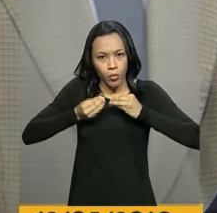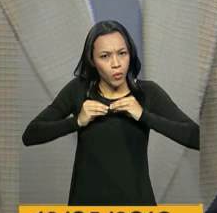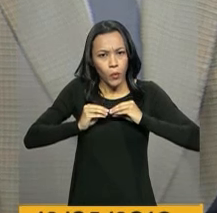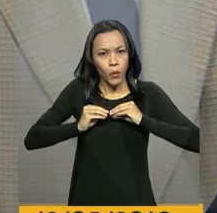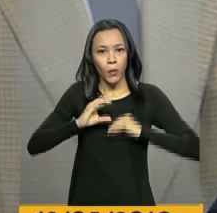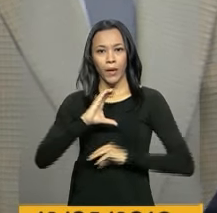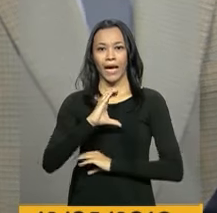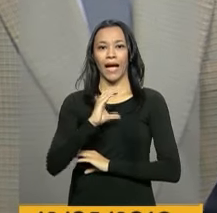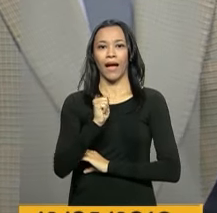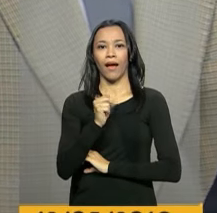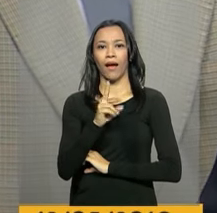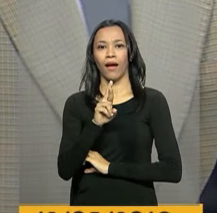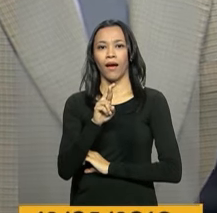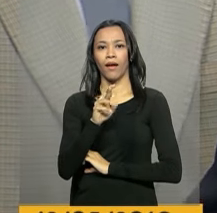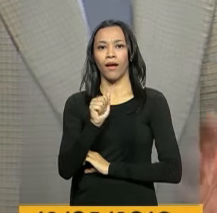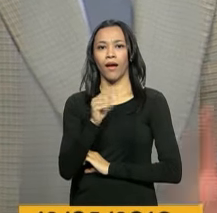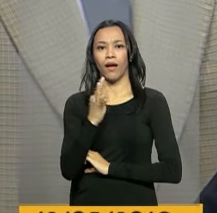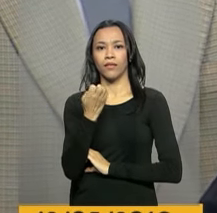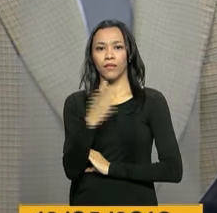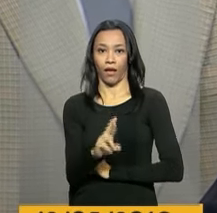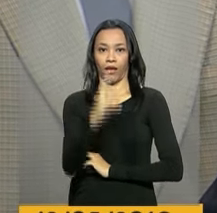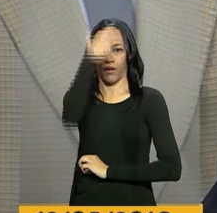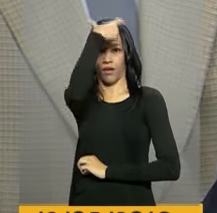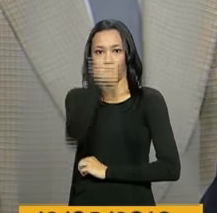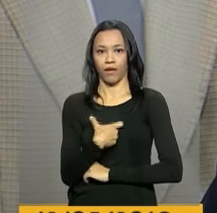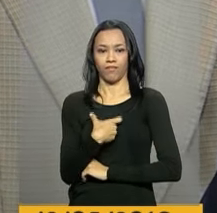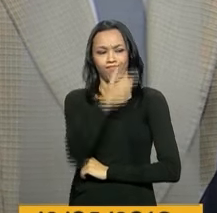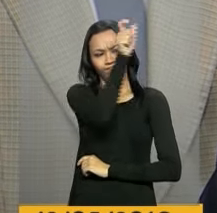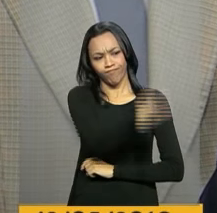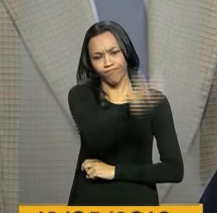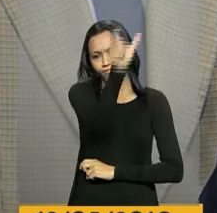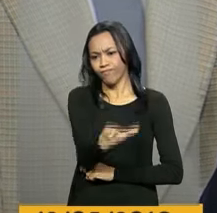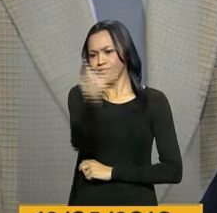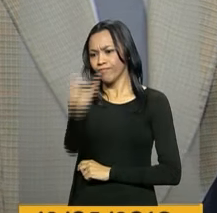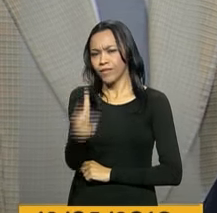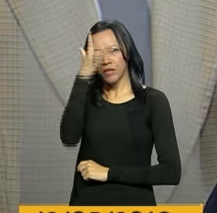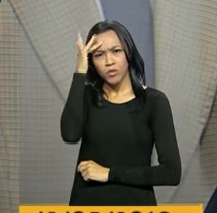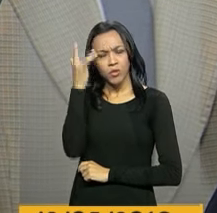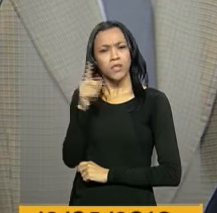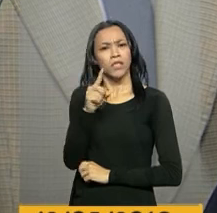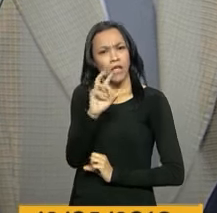gente, na vitalidade da nossa democracia.